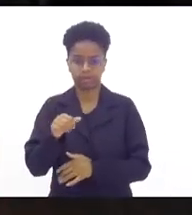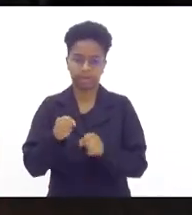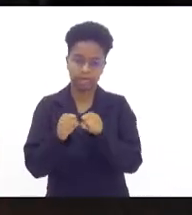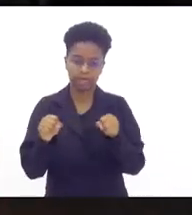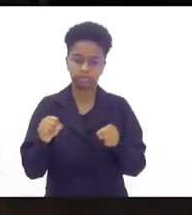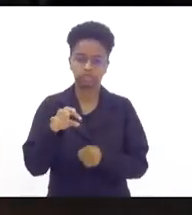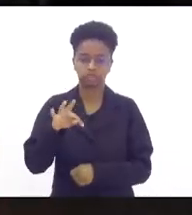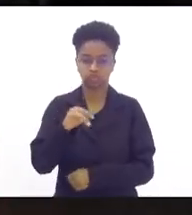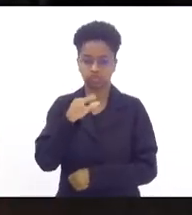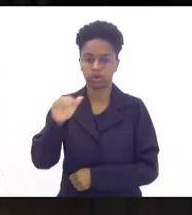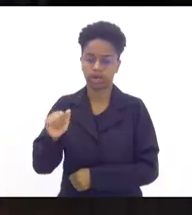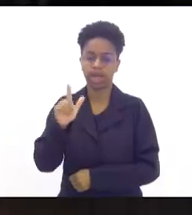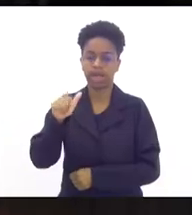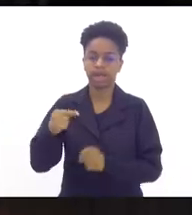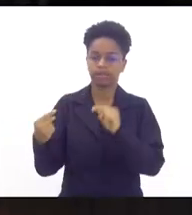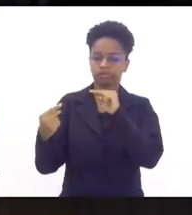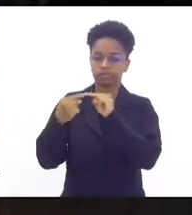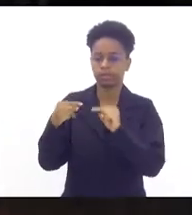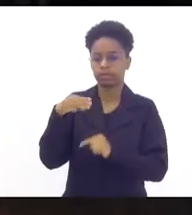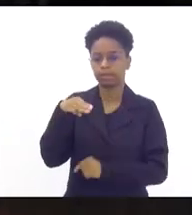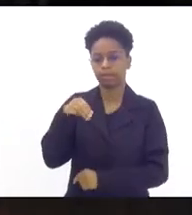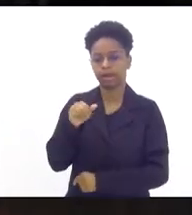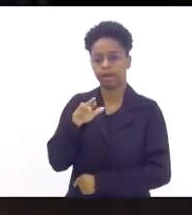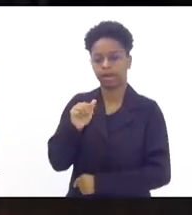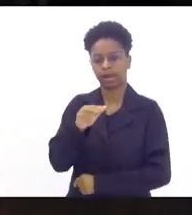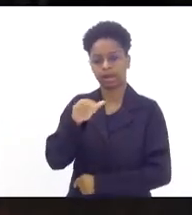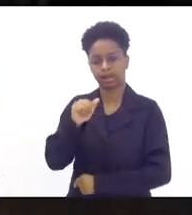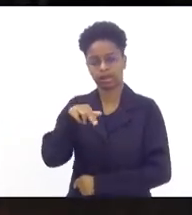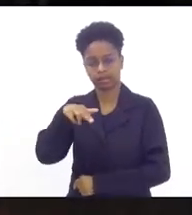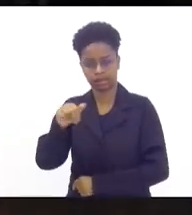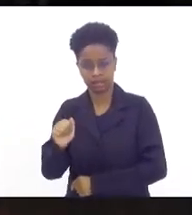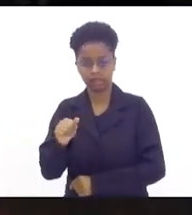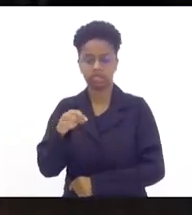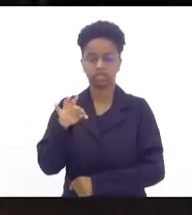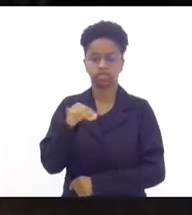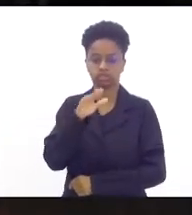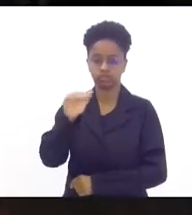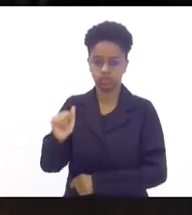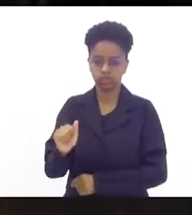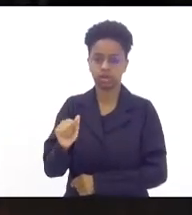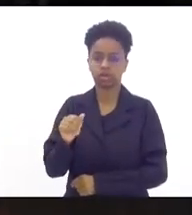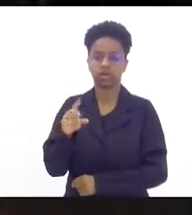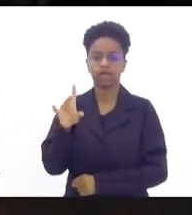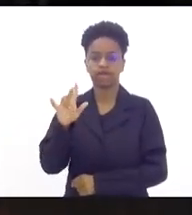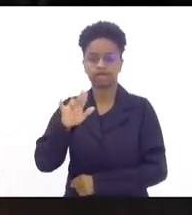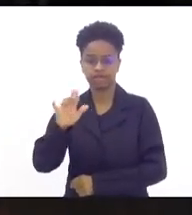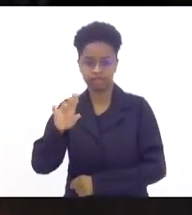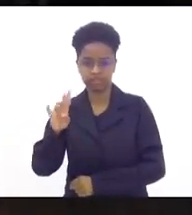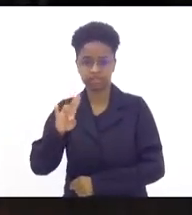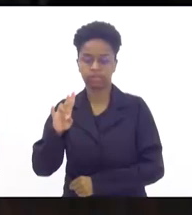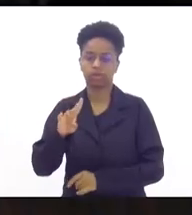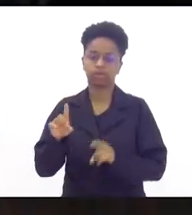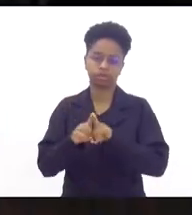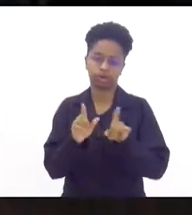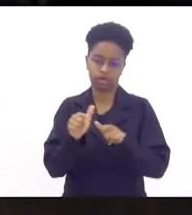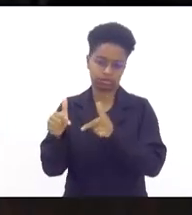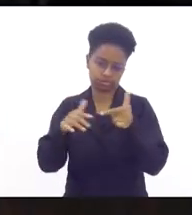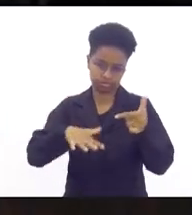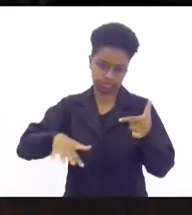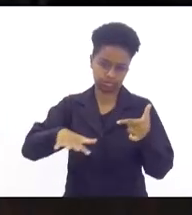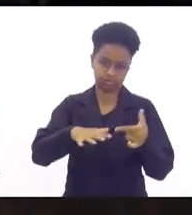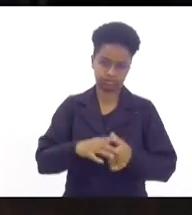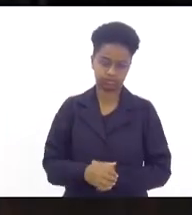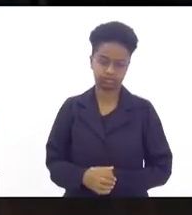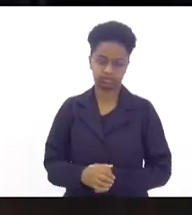falando Maracanã Tijuca alto estamos falando desse Jezabel dessa área toda né E